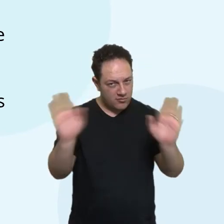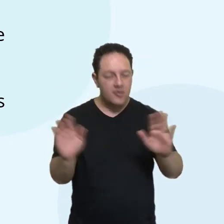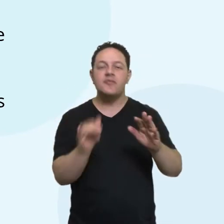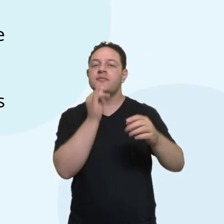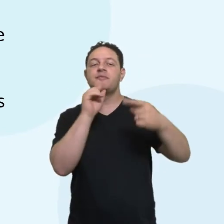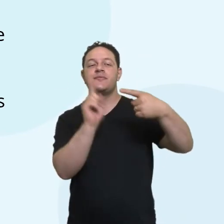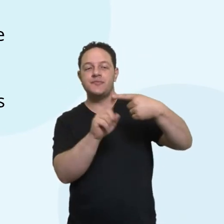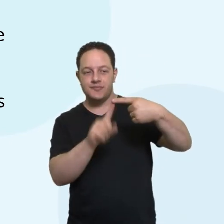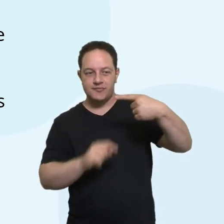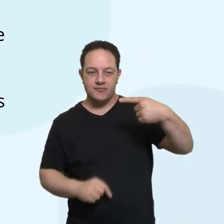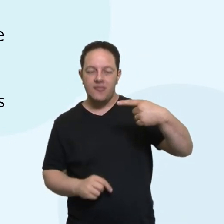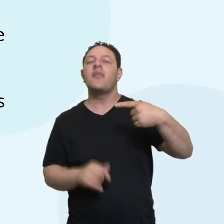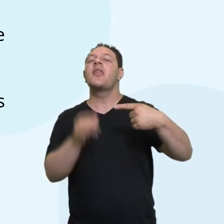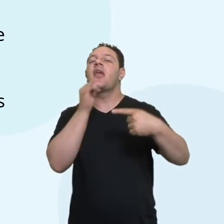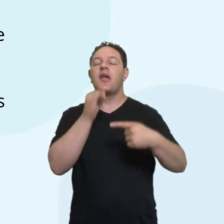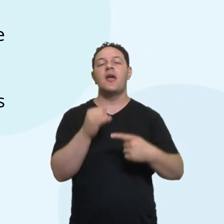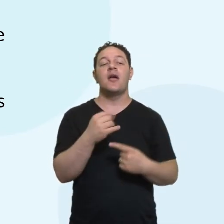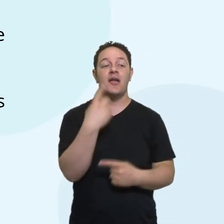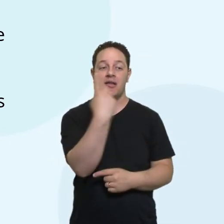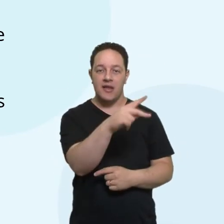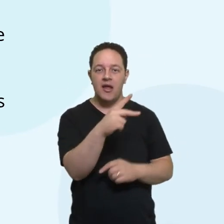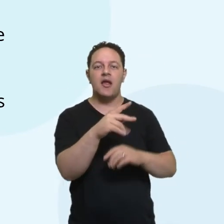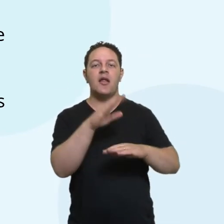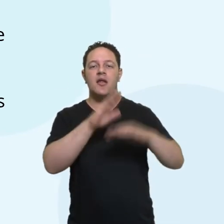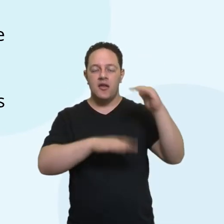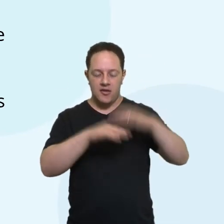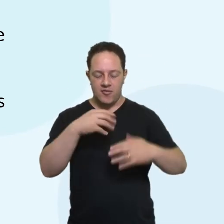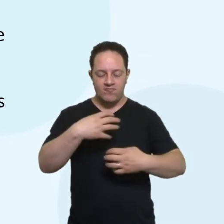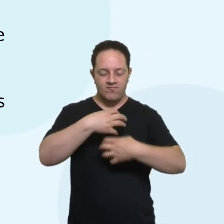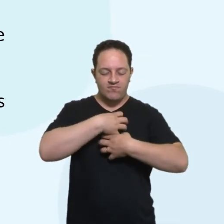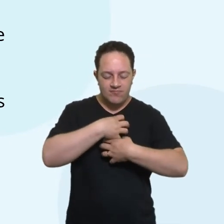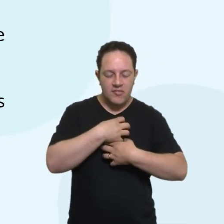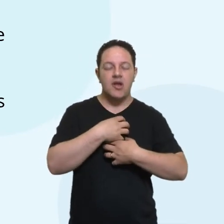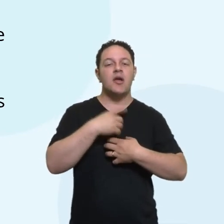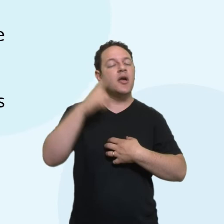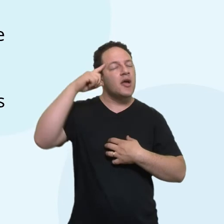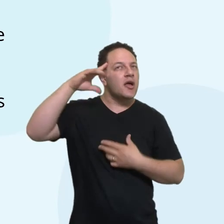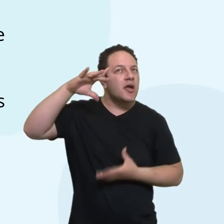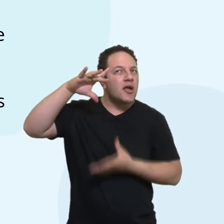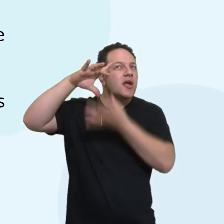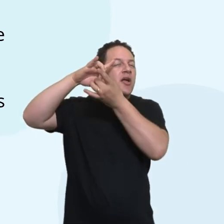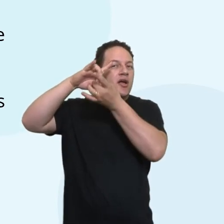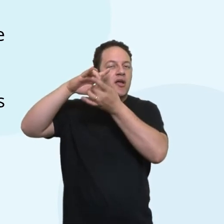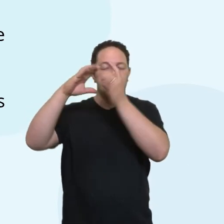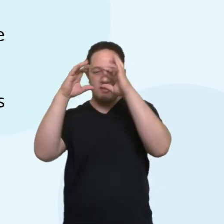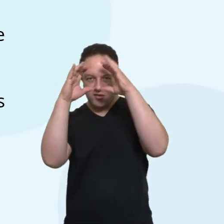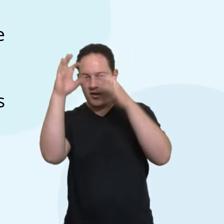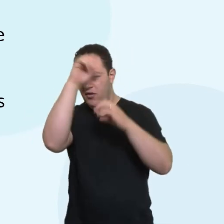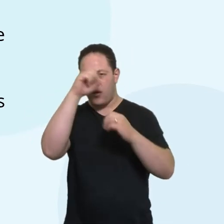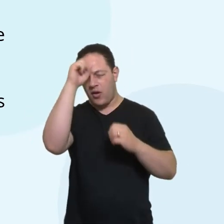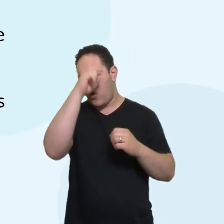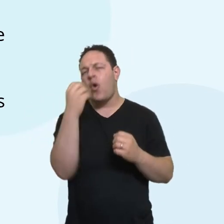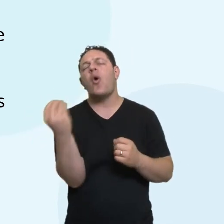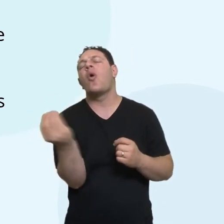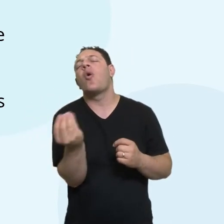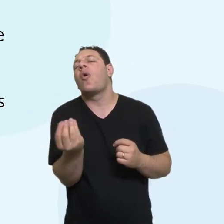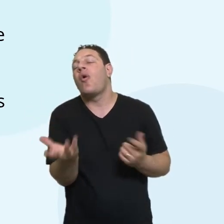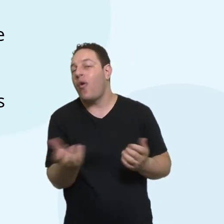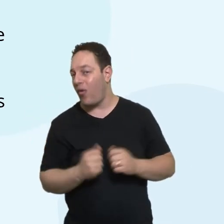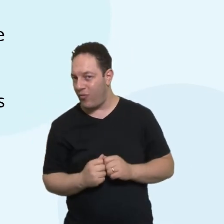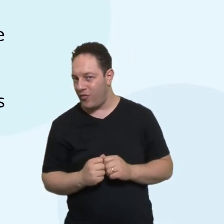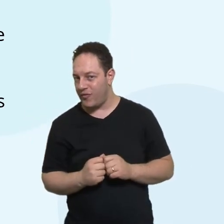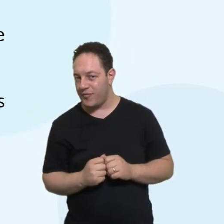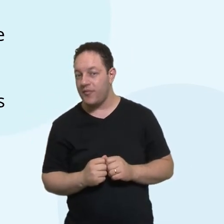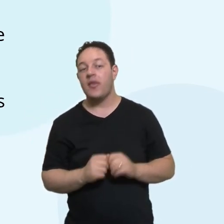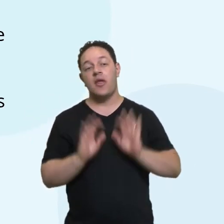forma as competências socioemocionais se relacionam com o desenvolvimento cognitivo pra essa resposta eu posso dar